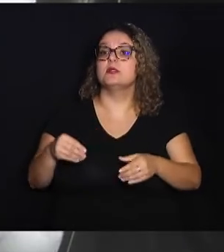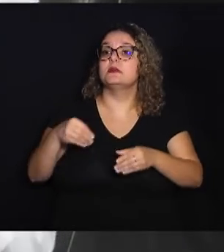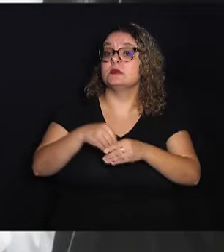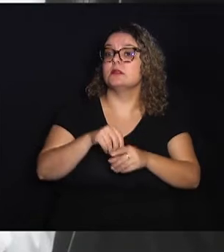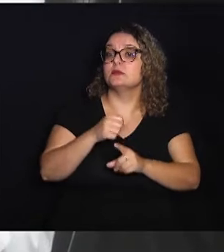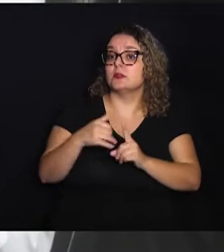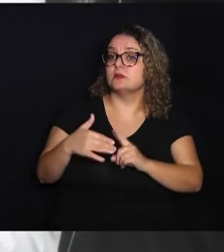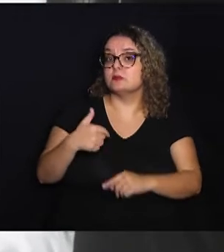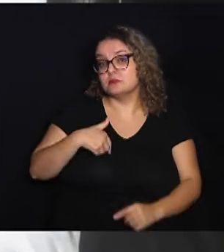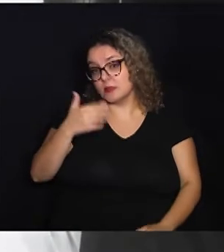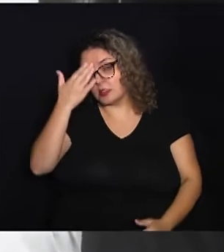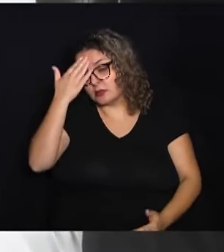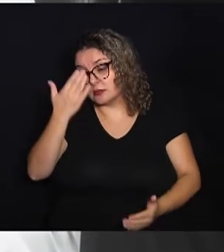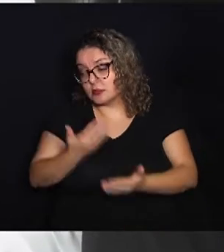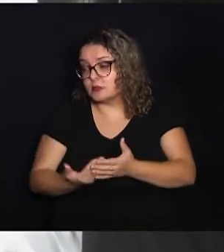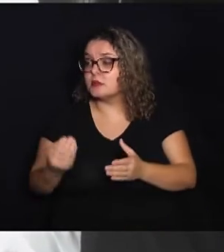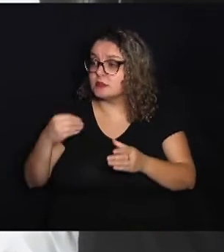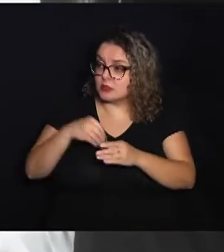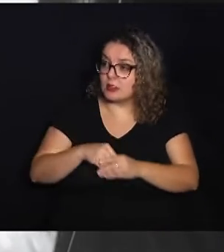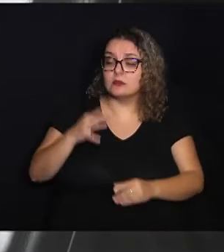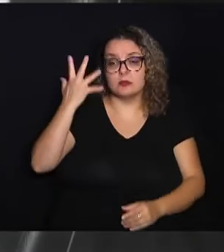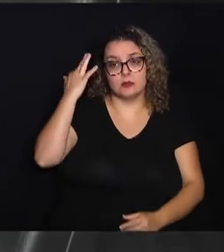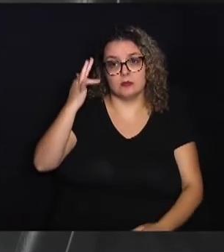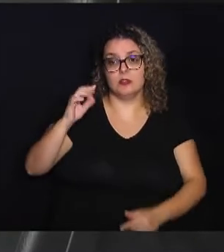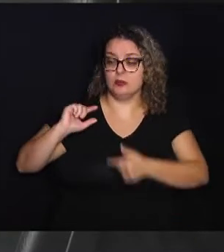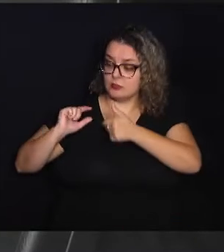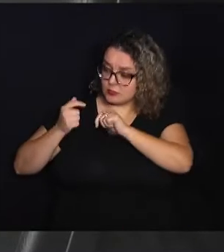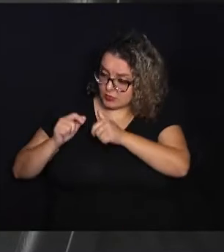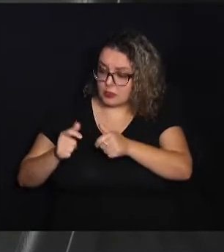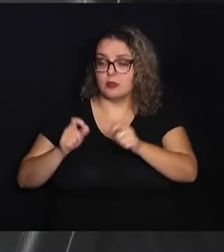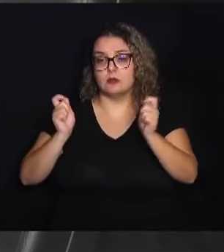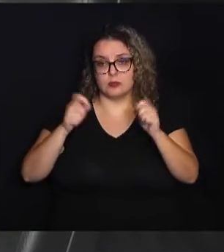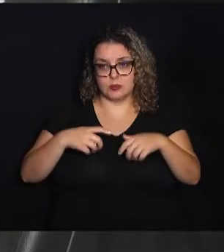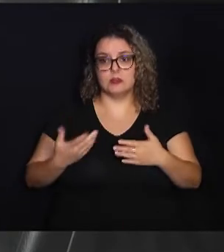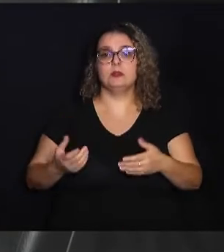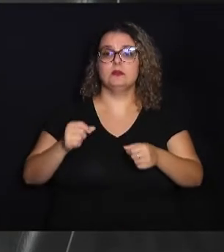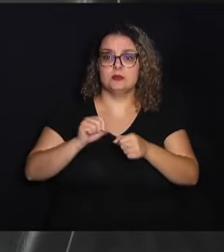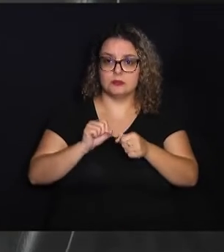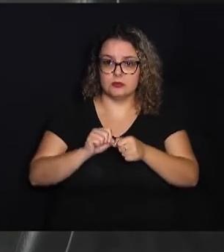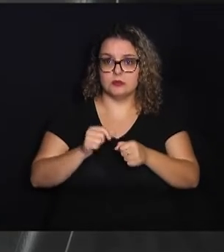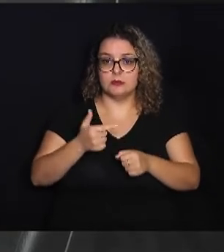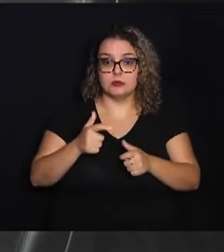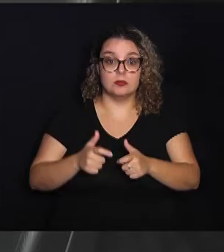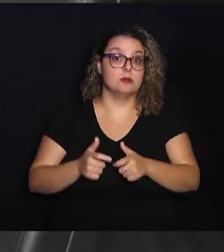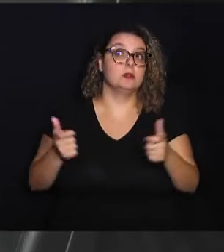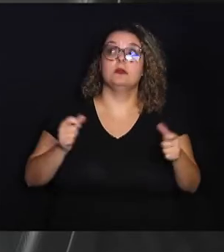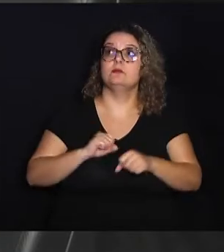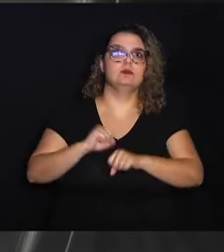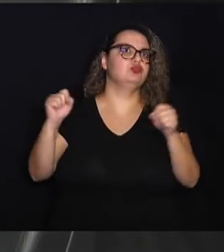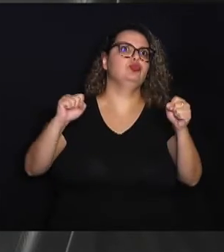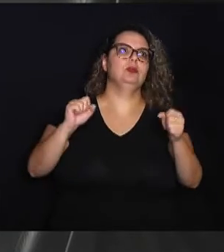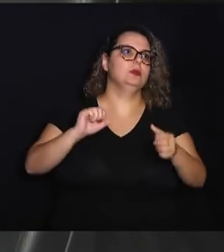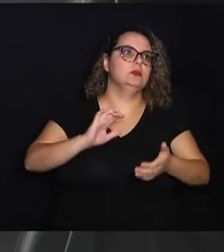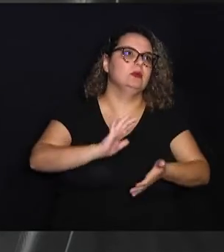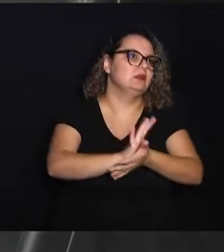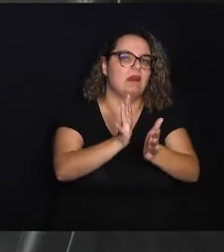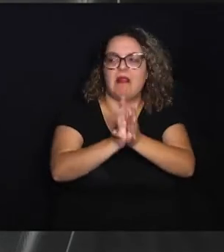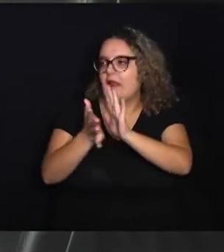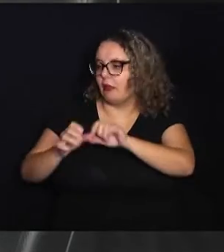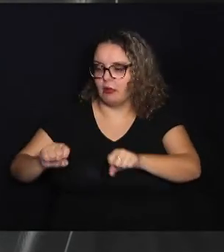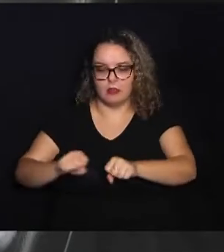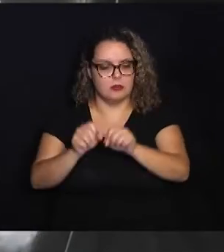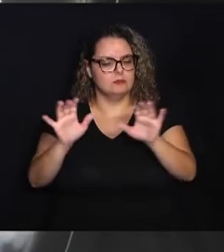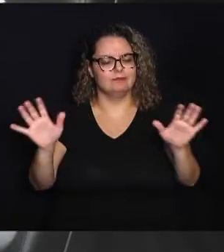mas eu acredito, dentro dessa filosofia do conservadorismo, que é possível fazer, mas sem grandes rupturas, sem quebrar tudo,